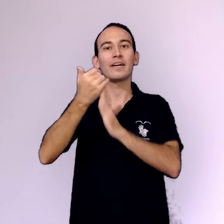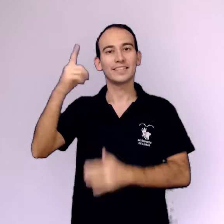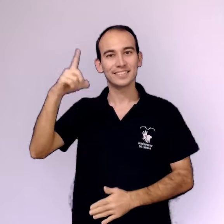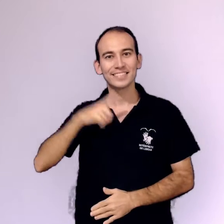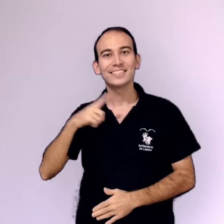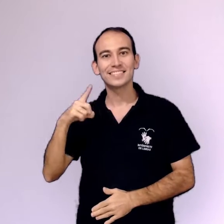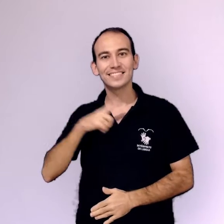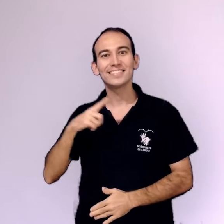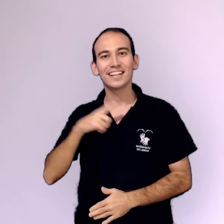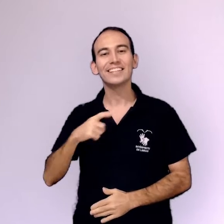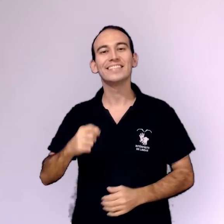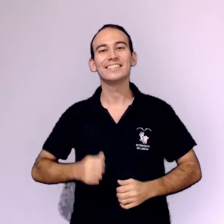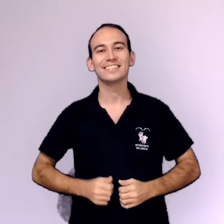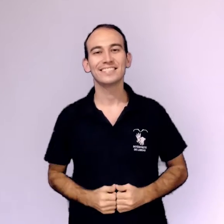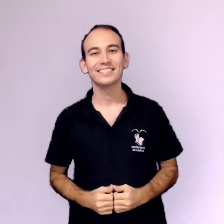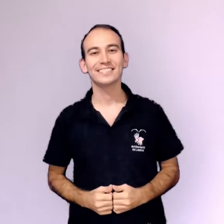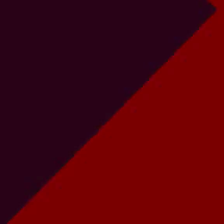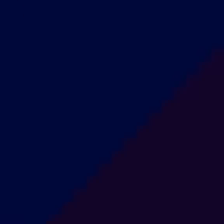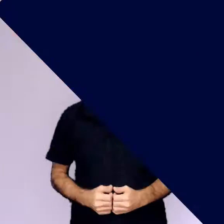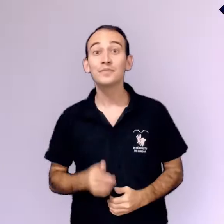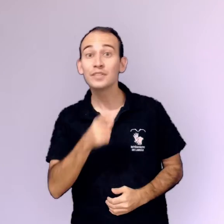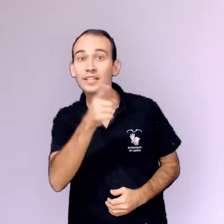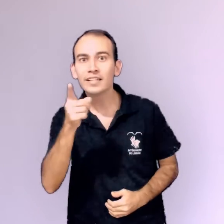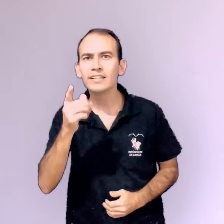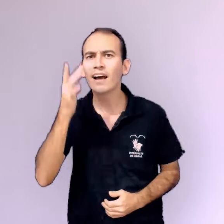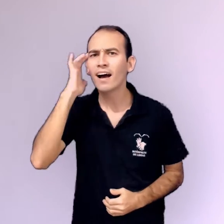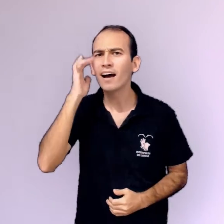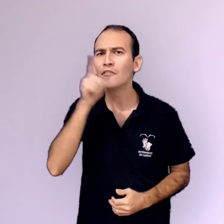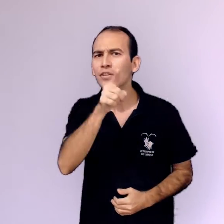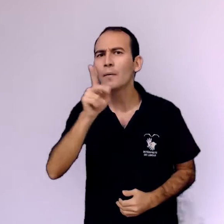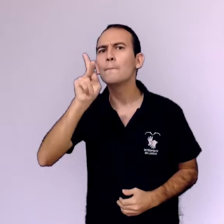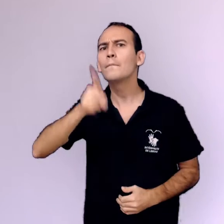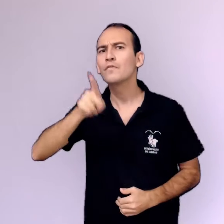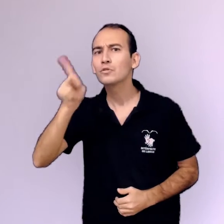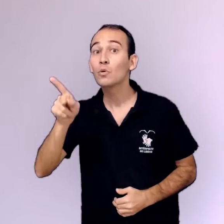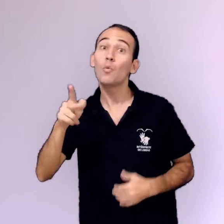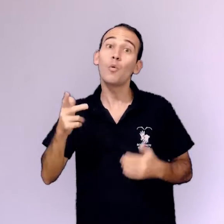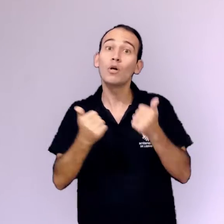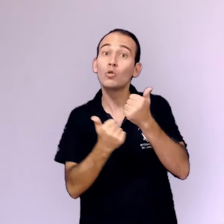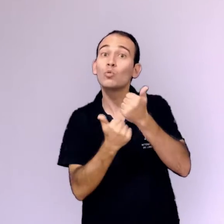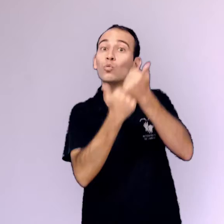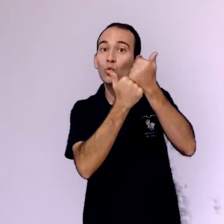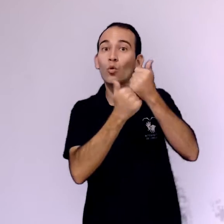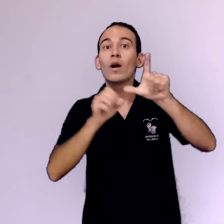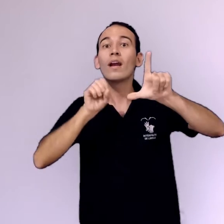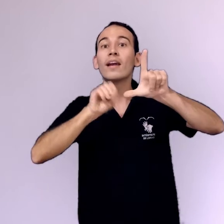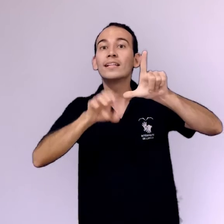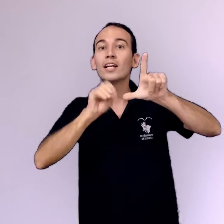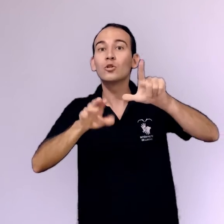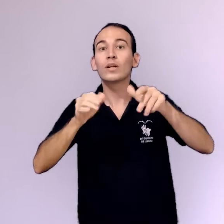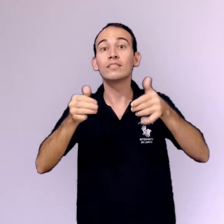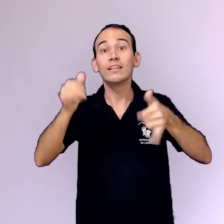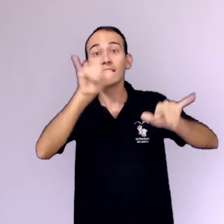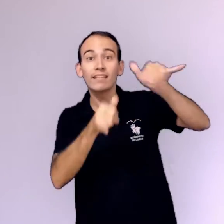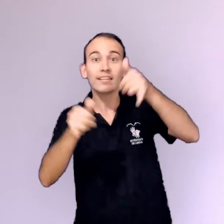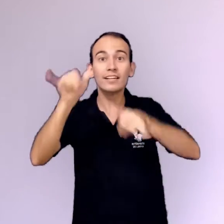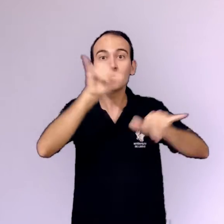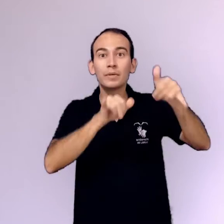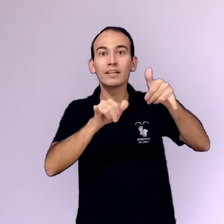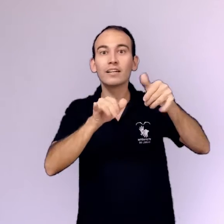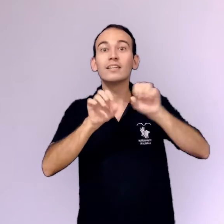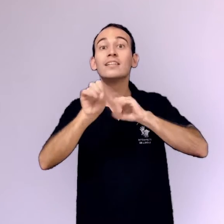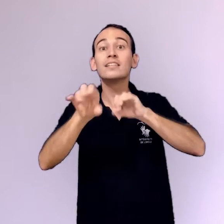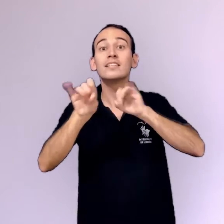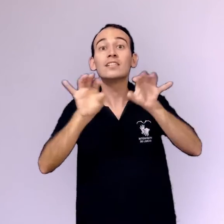geneticaemelhoramento.ufes.br e confira os editais. Que tal ser um professor ou tutor da licenciatura em Química